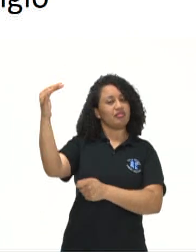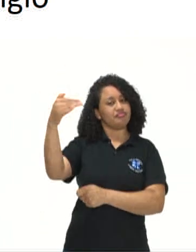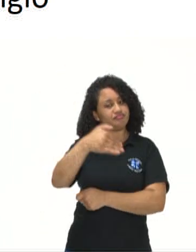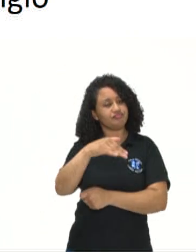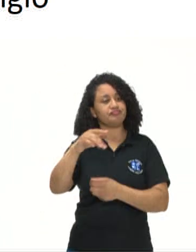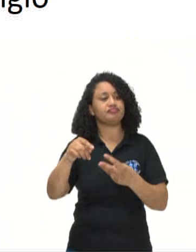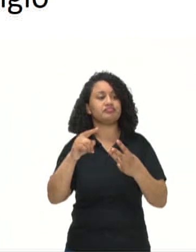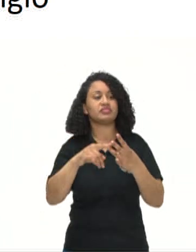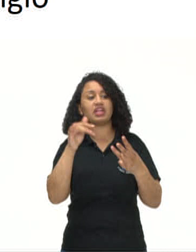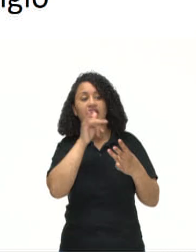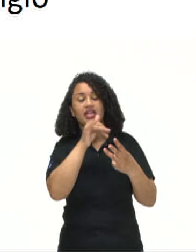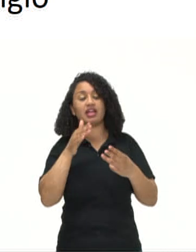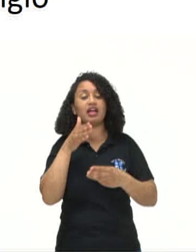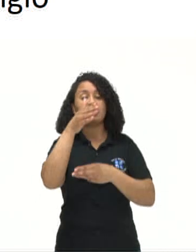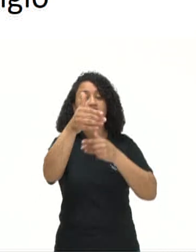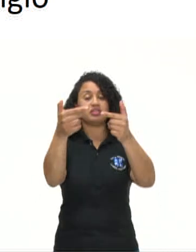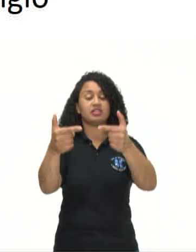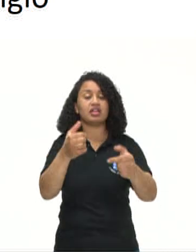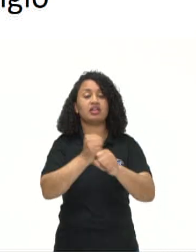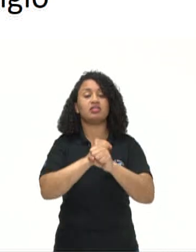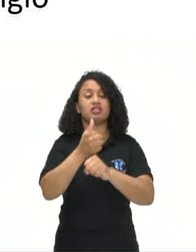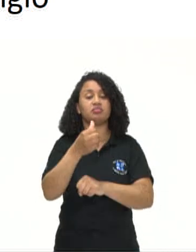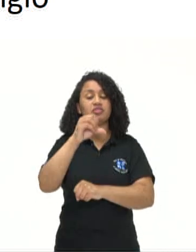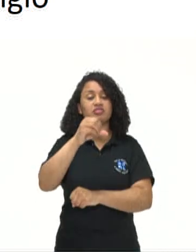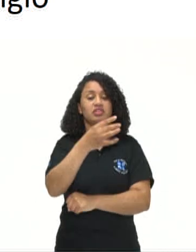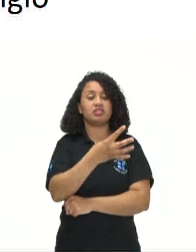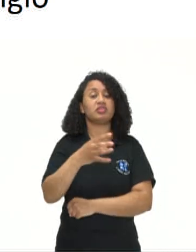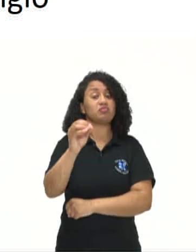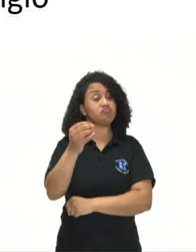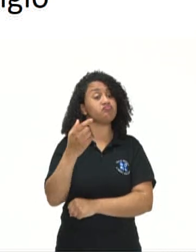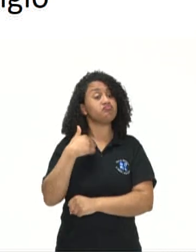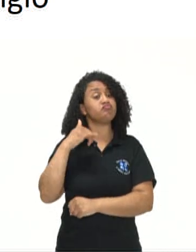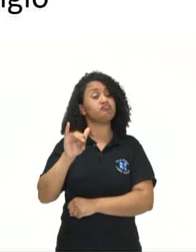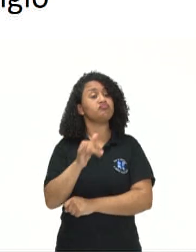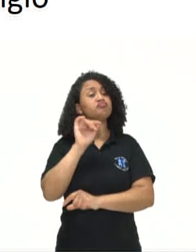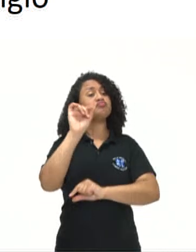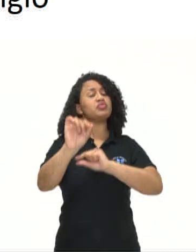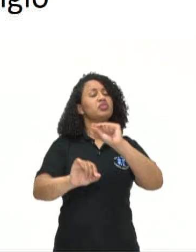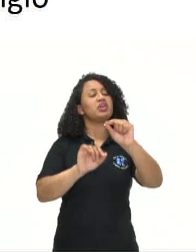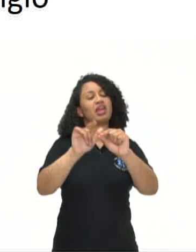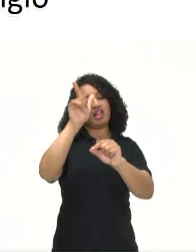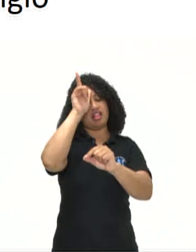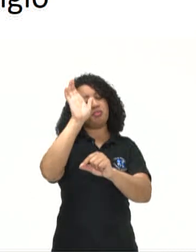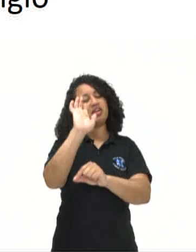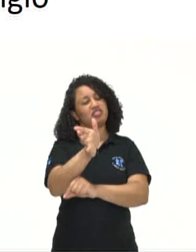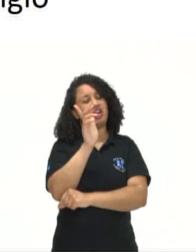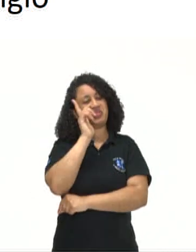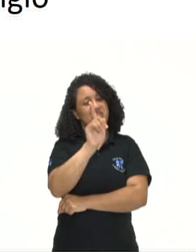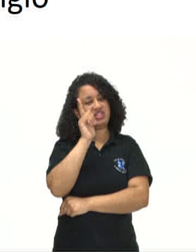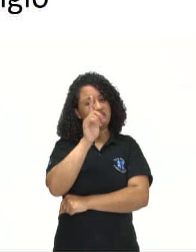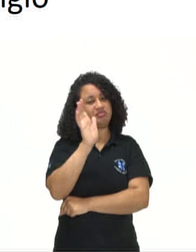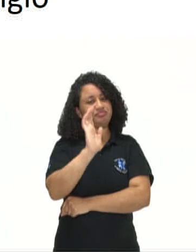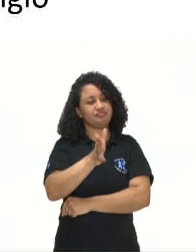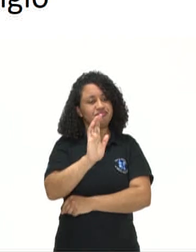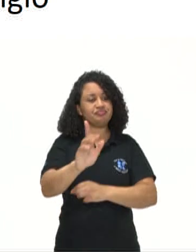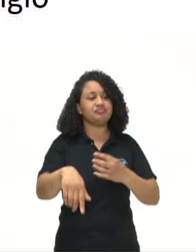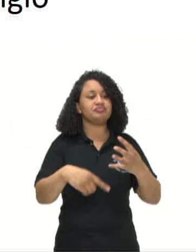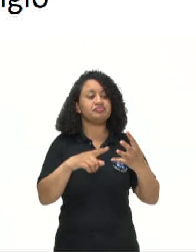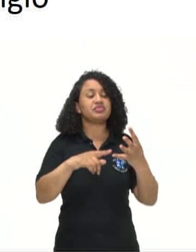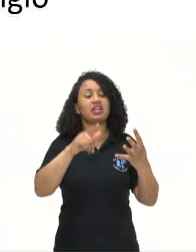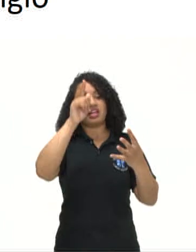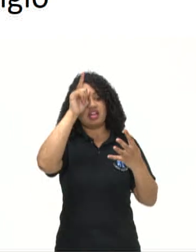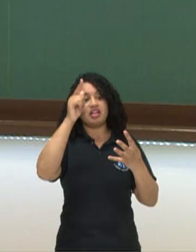em 1940, aproveitando-se desse prestígio das conquistas da Alemanha. A Alemanha iniciou a